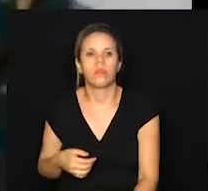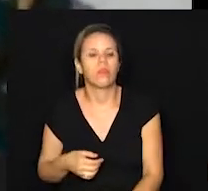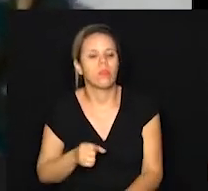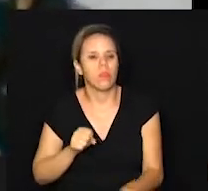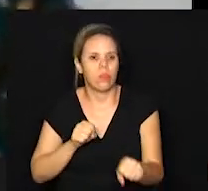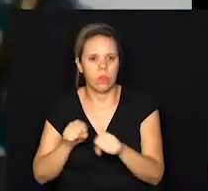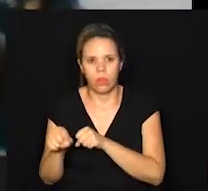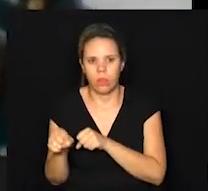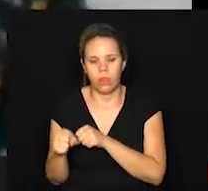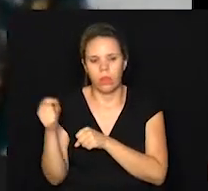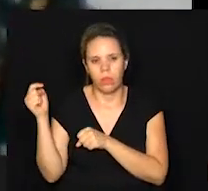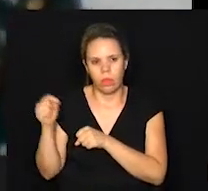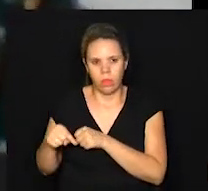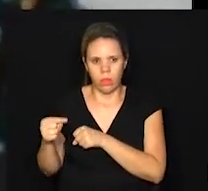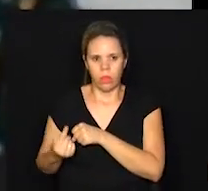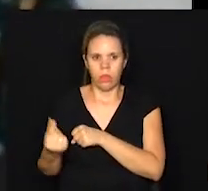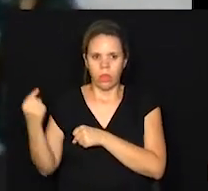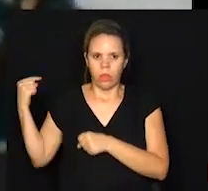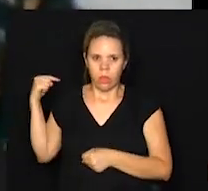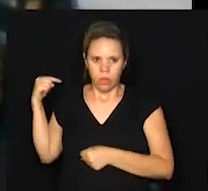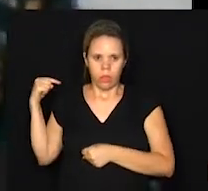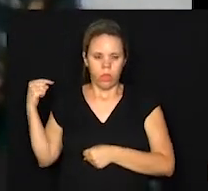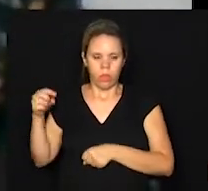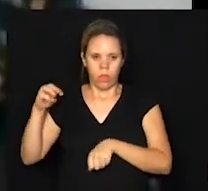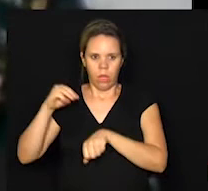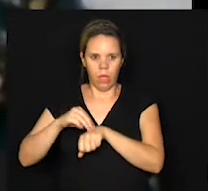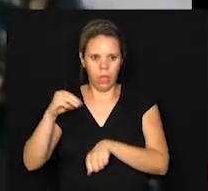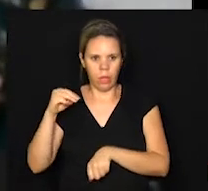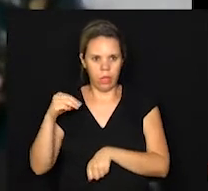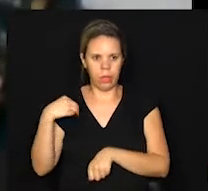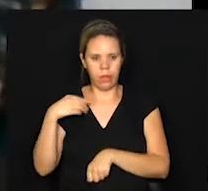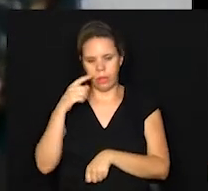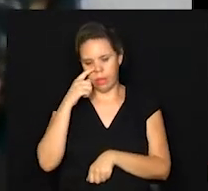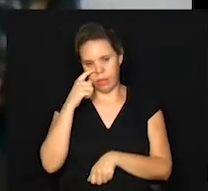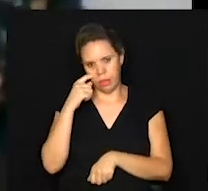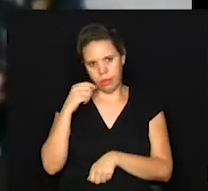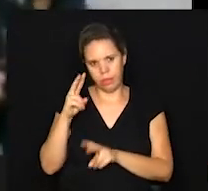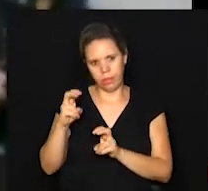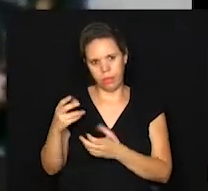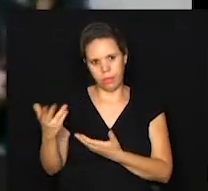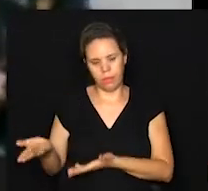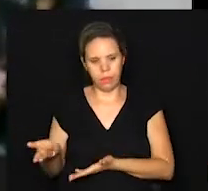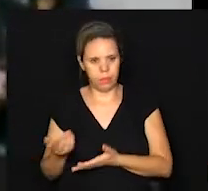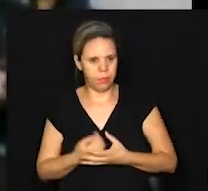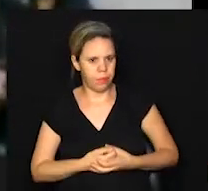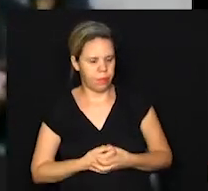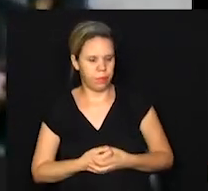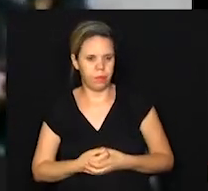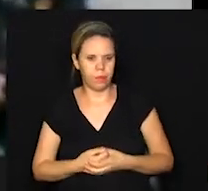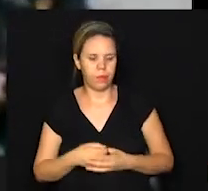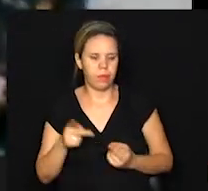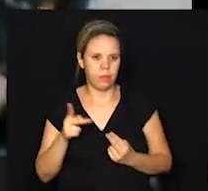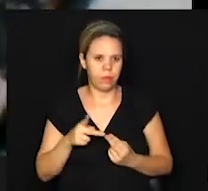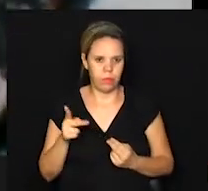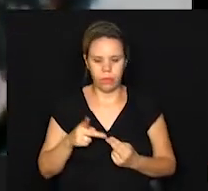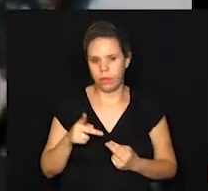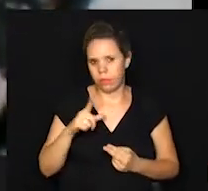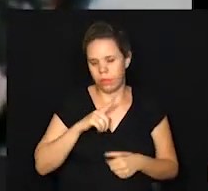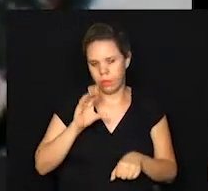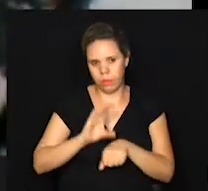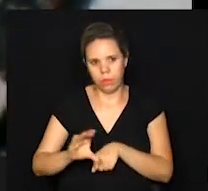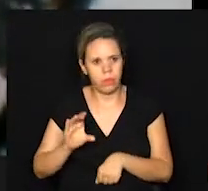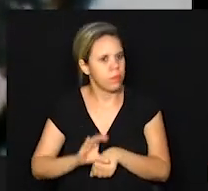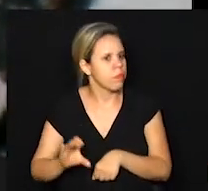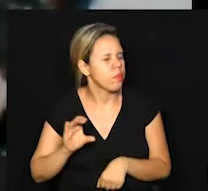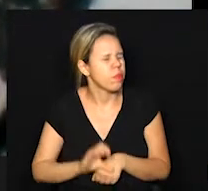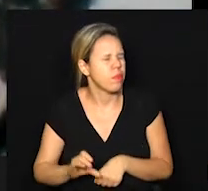formou nesse mestrado, sou mestra nesse tema. E a Unip tem um curso um